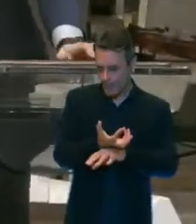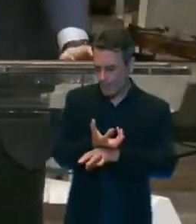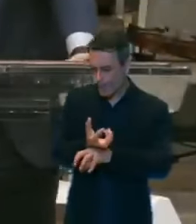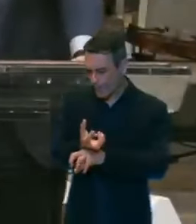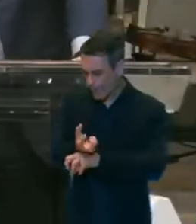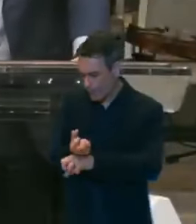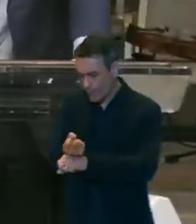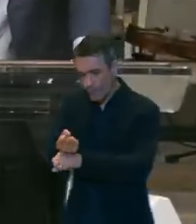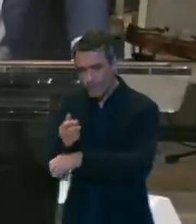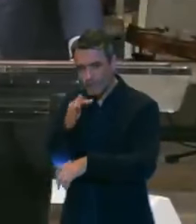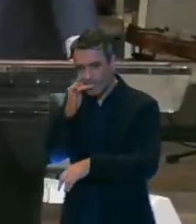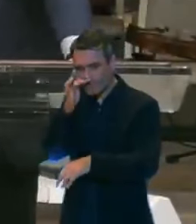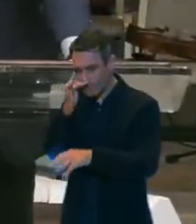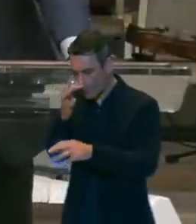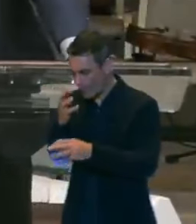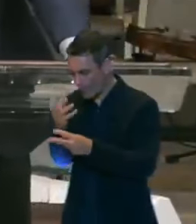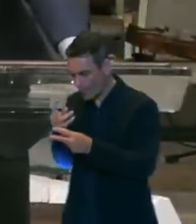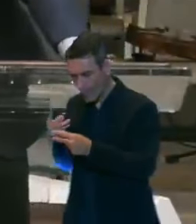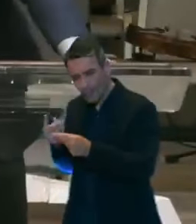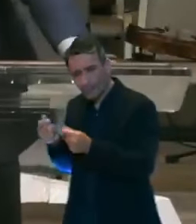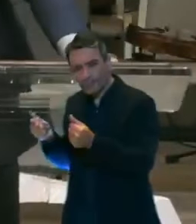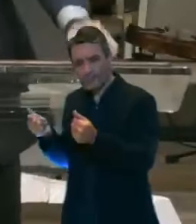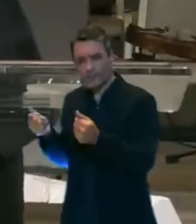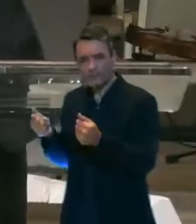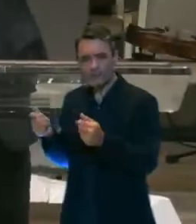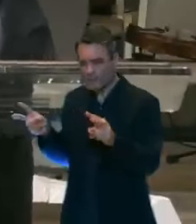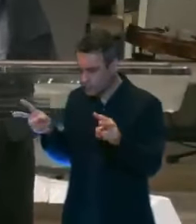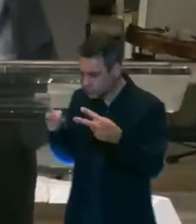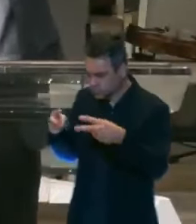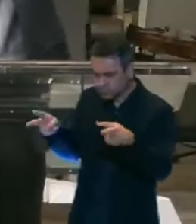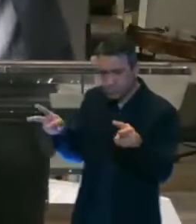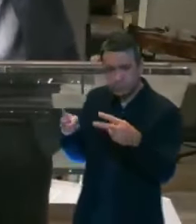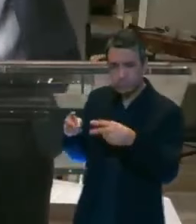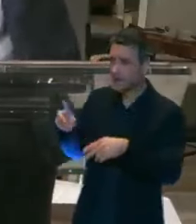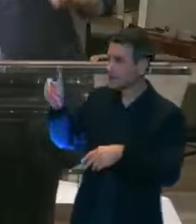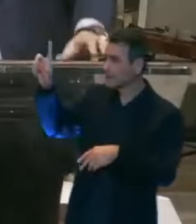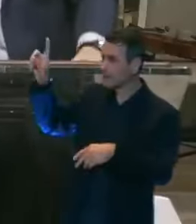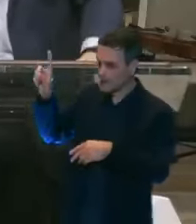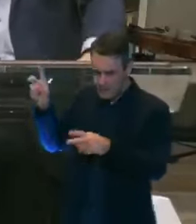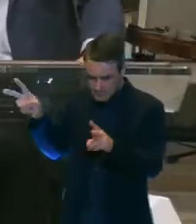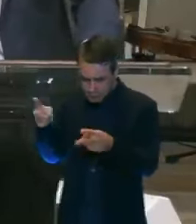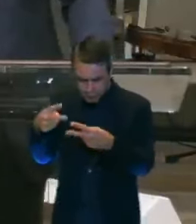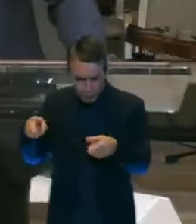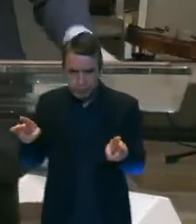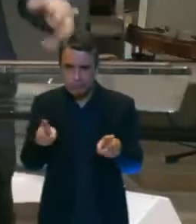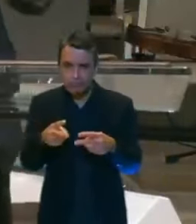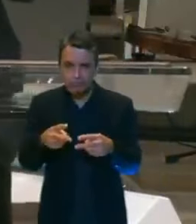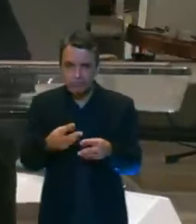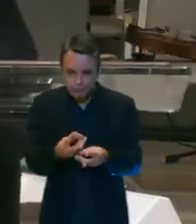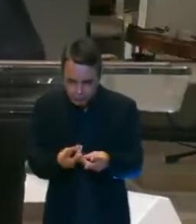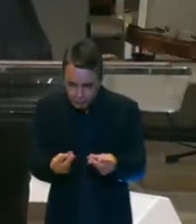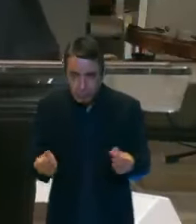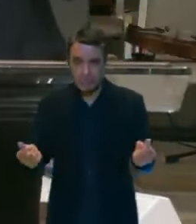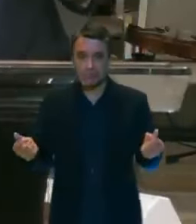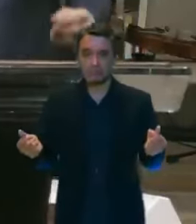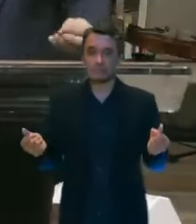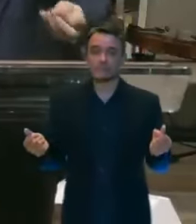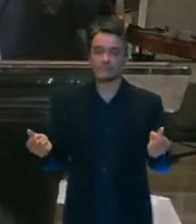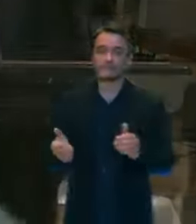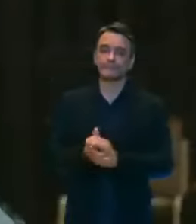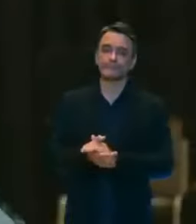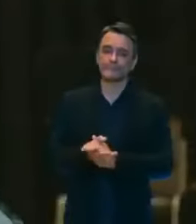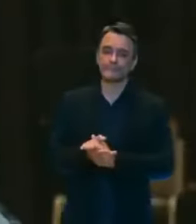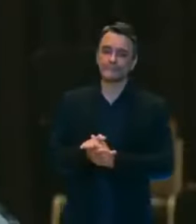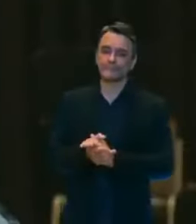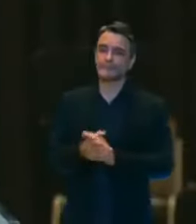as flores caem, soprando nelas o hálito do Senhor. A primeira descrição que ele faz é